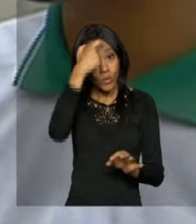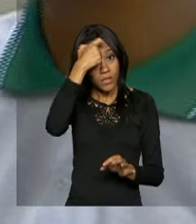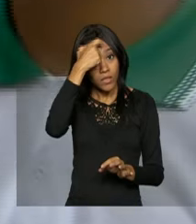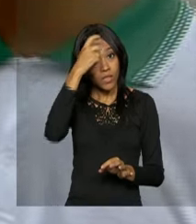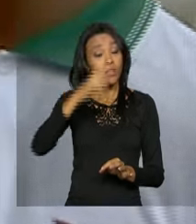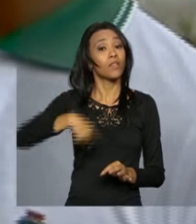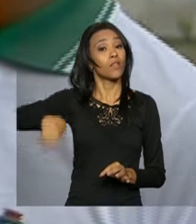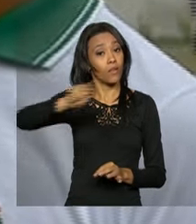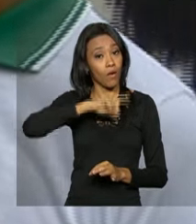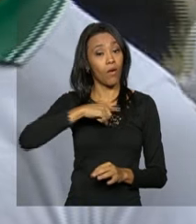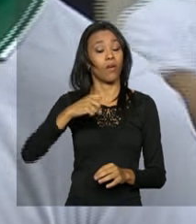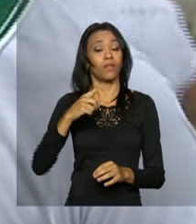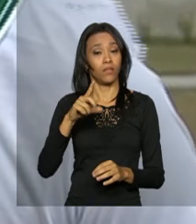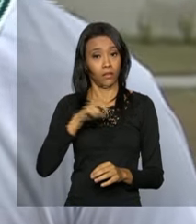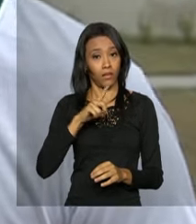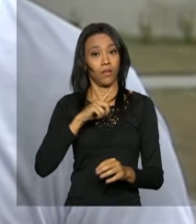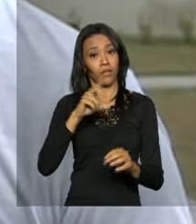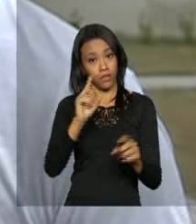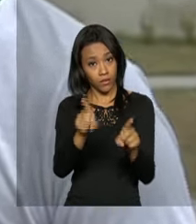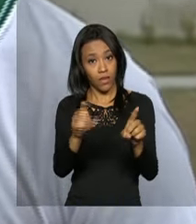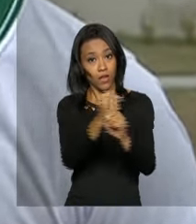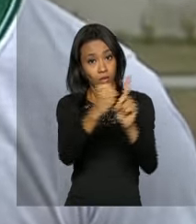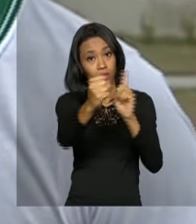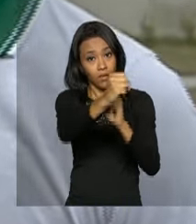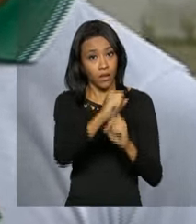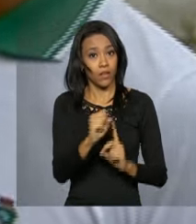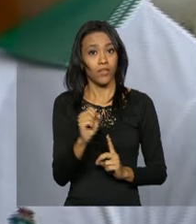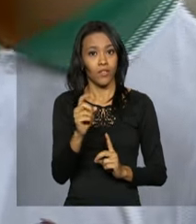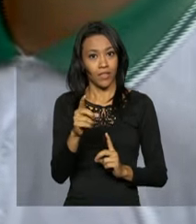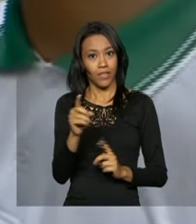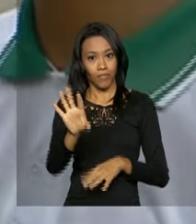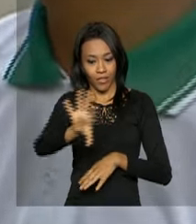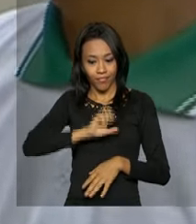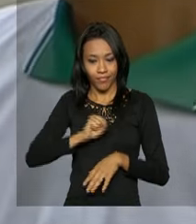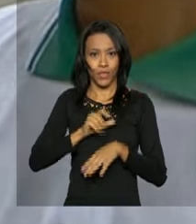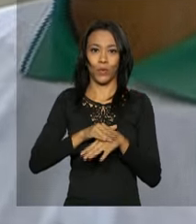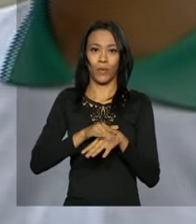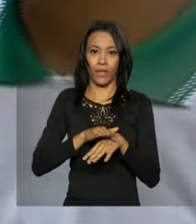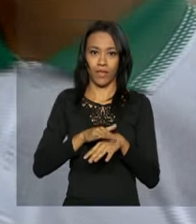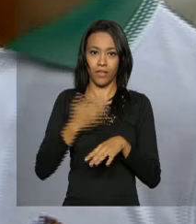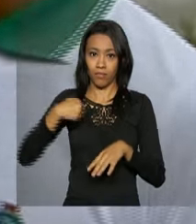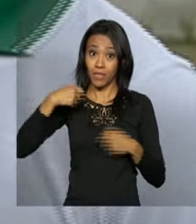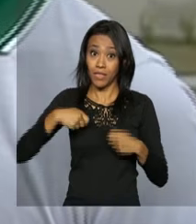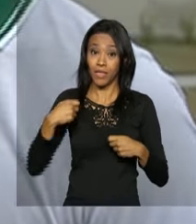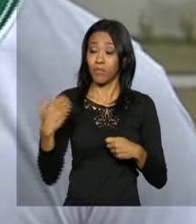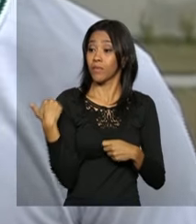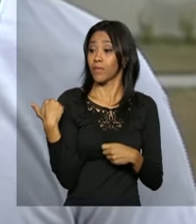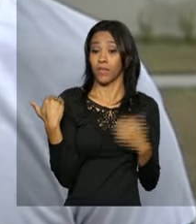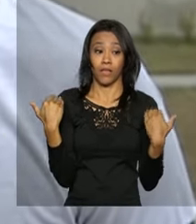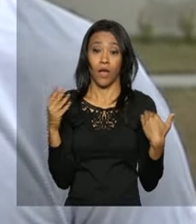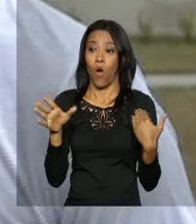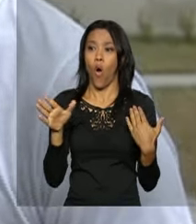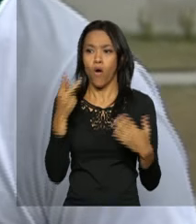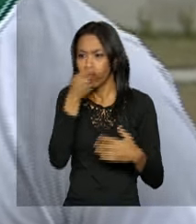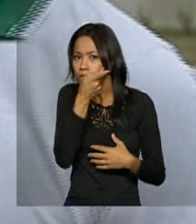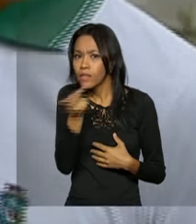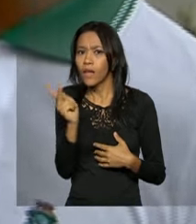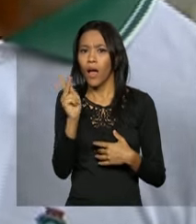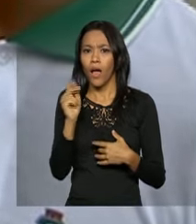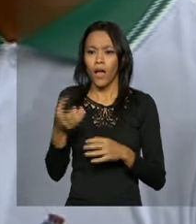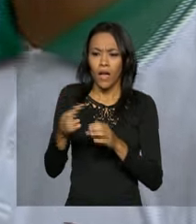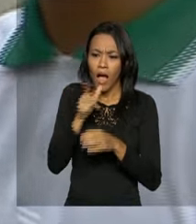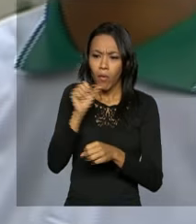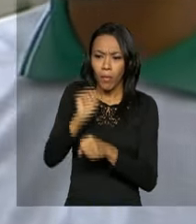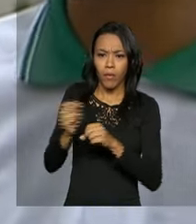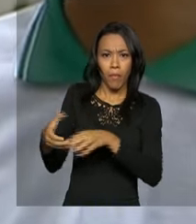sociedade, corre o risco de pegar esse tipo de doença. Então nós temos que mobilizar, ir nas casas,